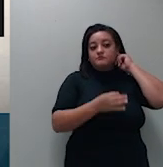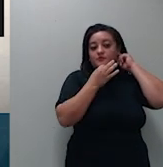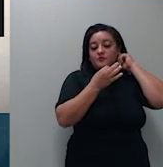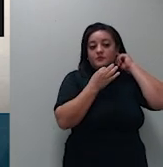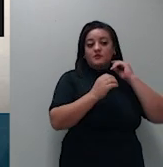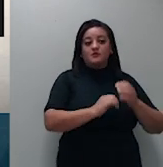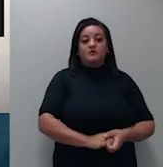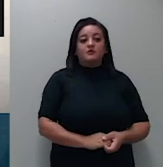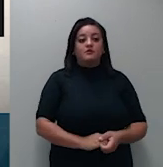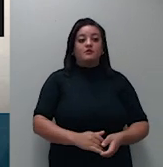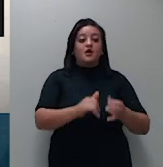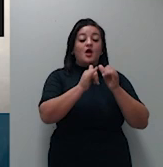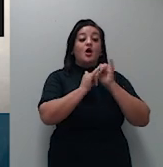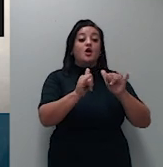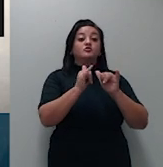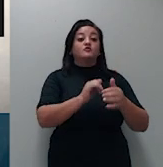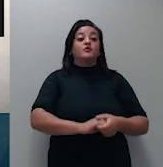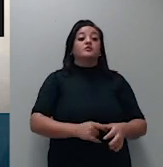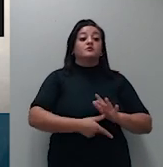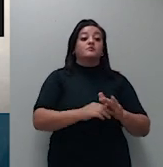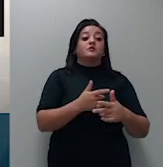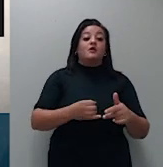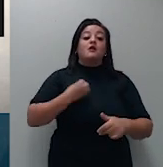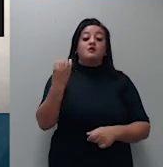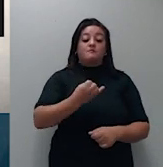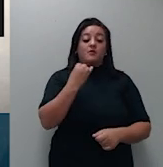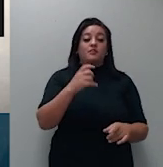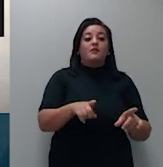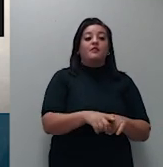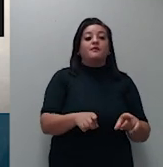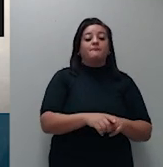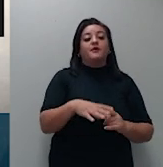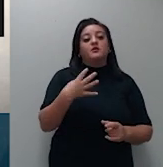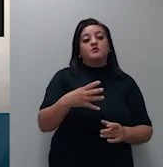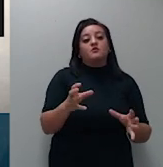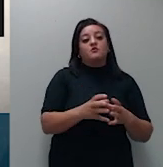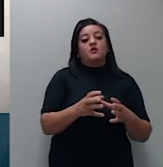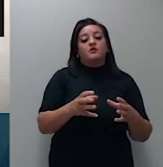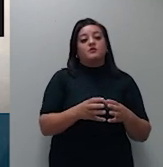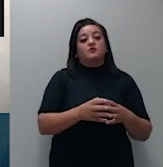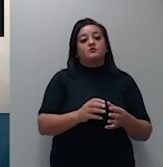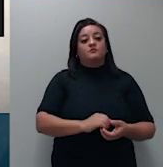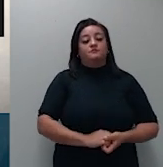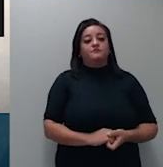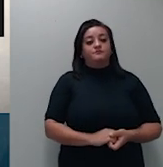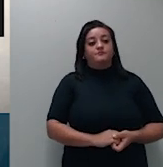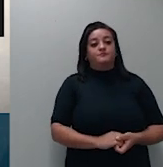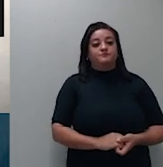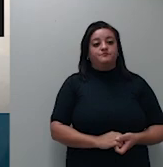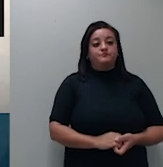divulgação precedente importante da quarta turma na sua matéria